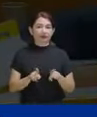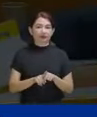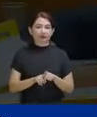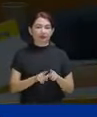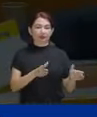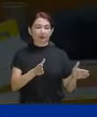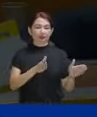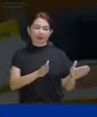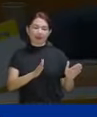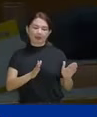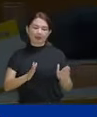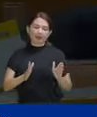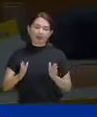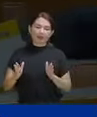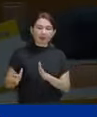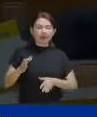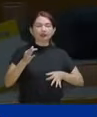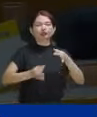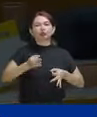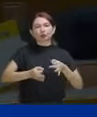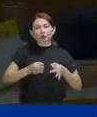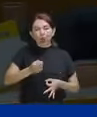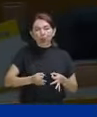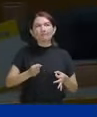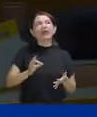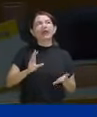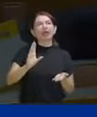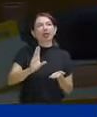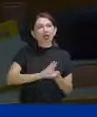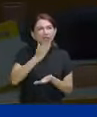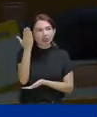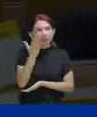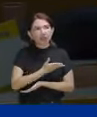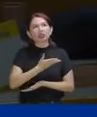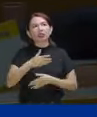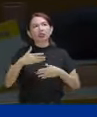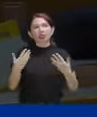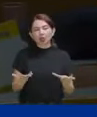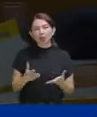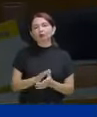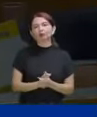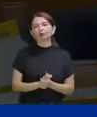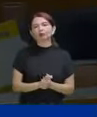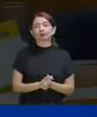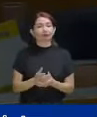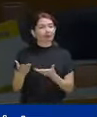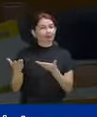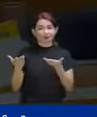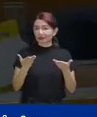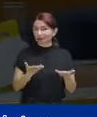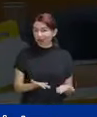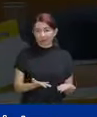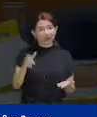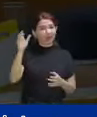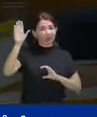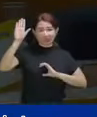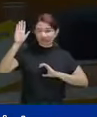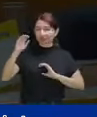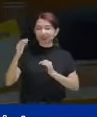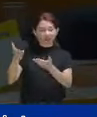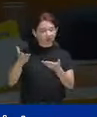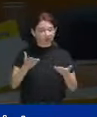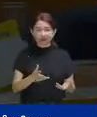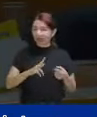julgado a decisão, que julgar as contas, aí eu faço a citação, enfim. Ela não apresentou, teve oportunidade e